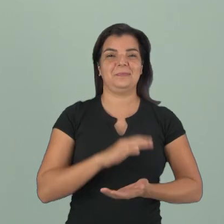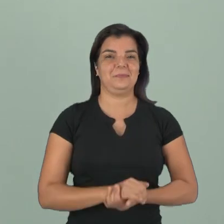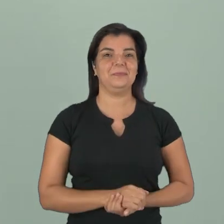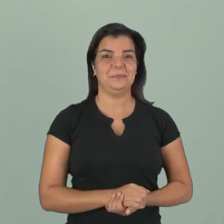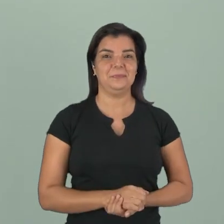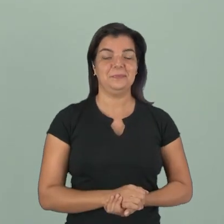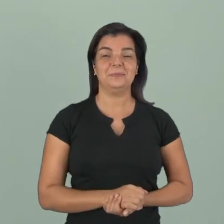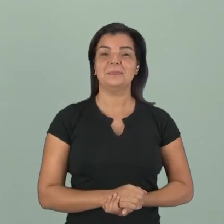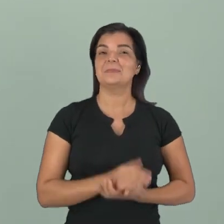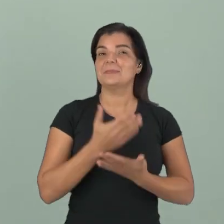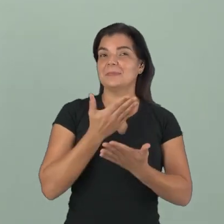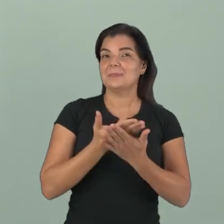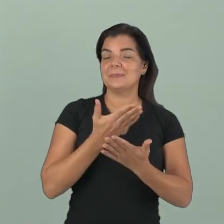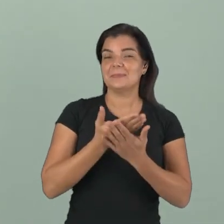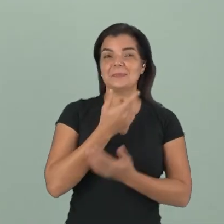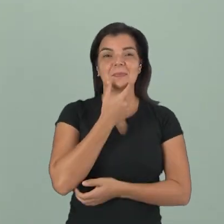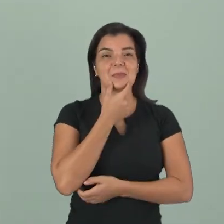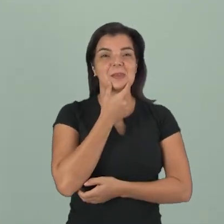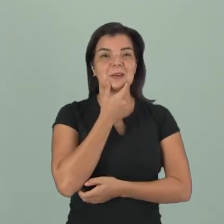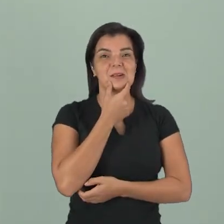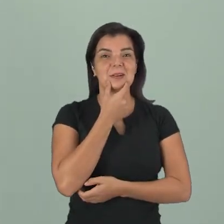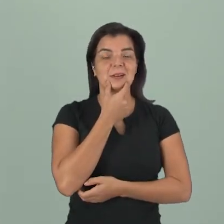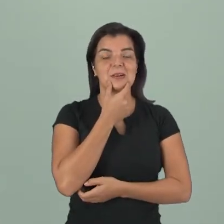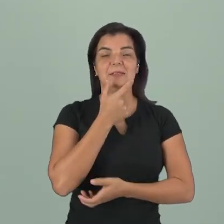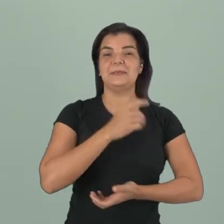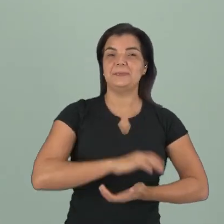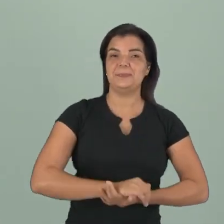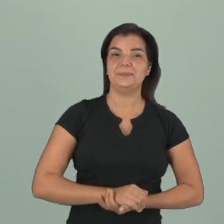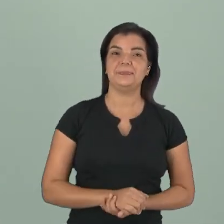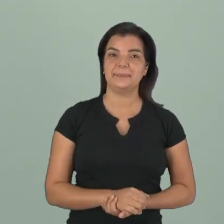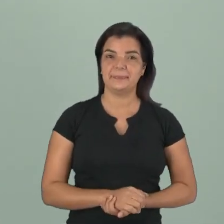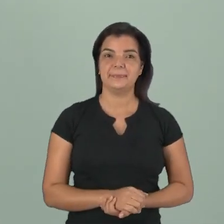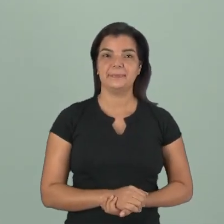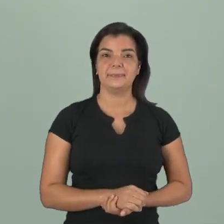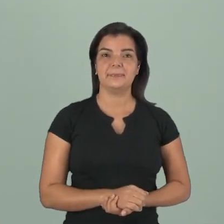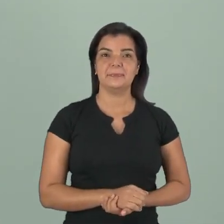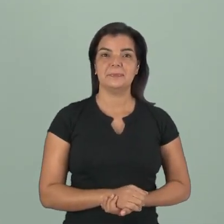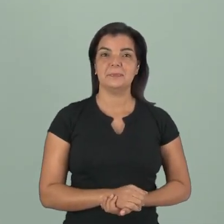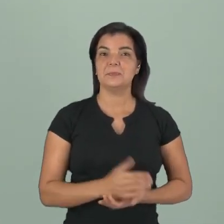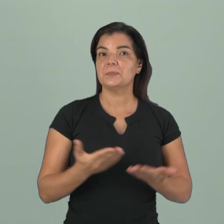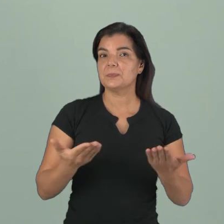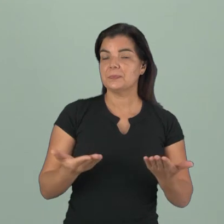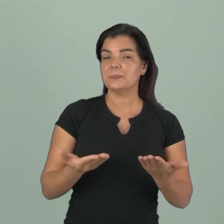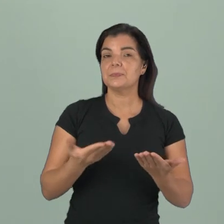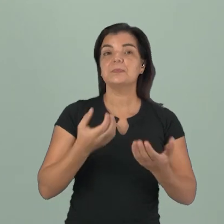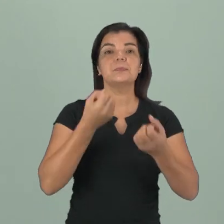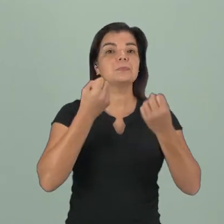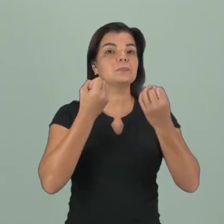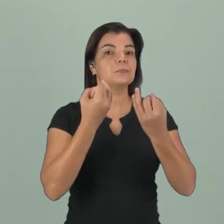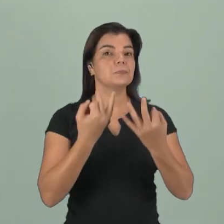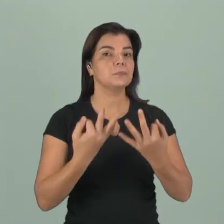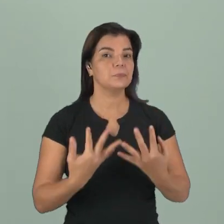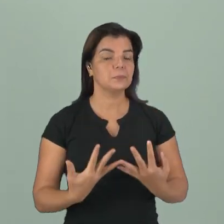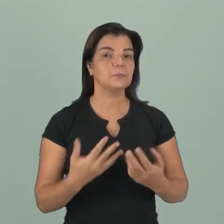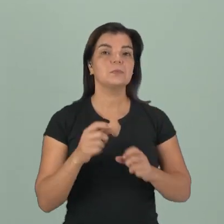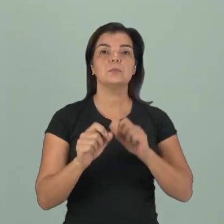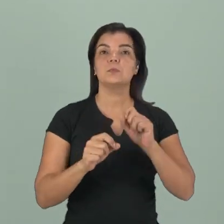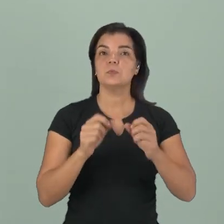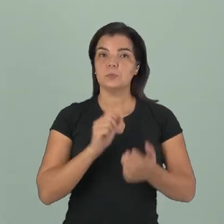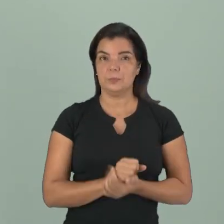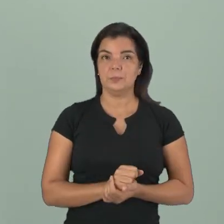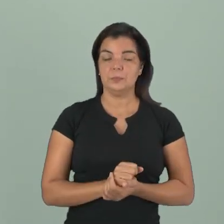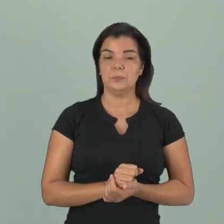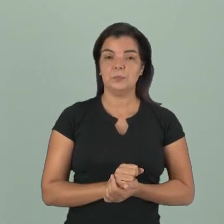estejam todos bem. Meu nome é Jaqueline e sejam bem-vindos à nossa aula de inglês. Hoje nós vamos falar um pouquinho sobre